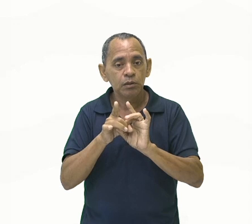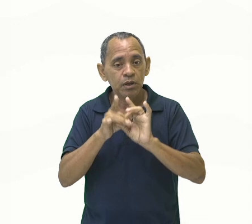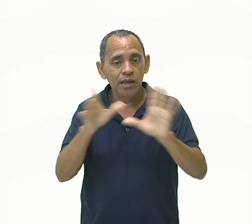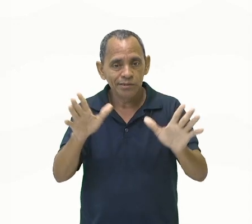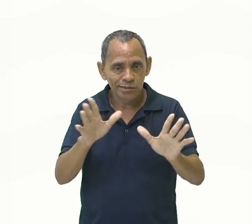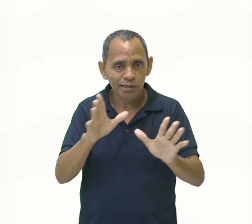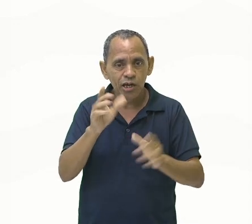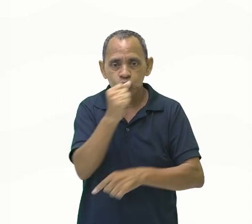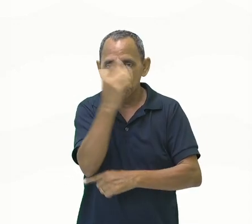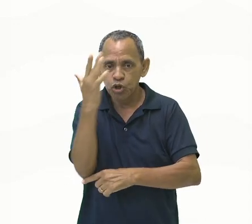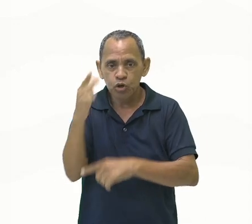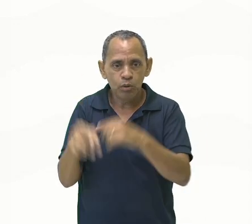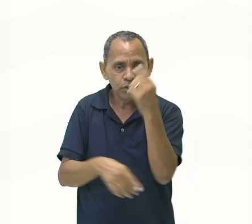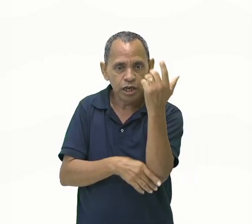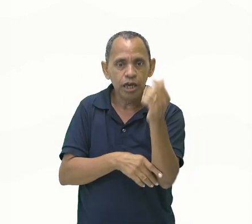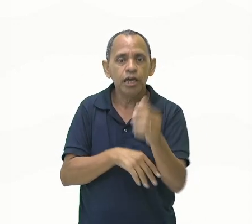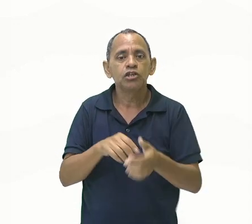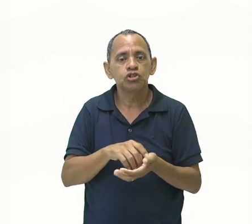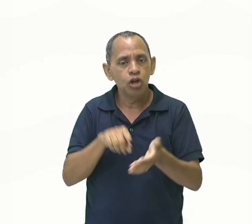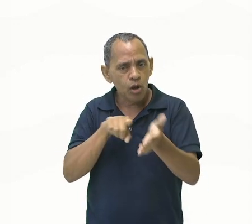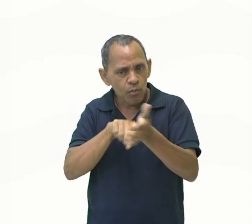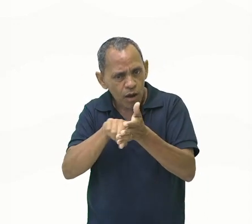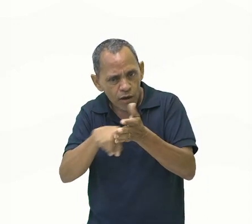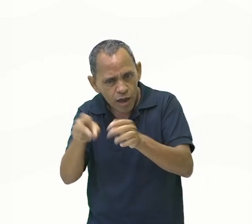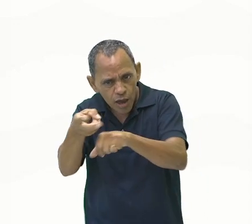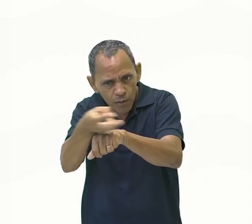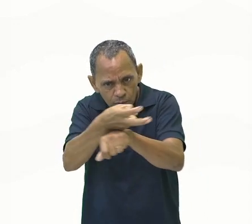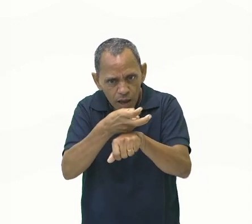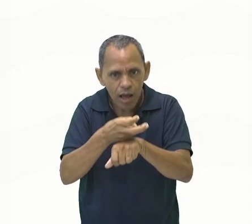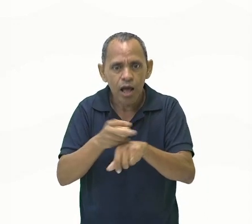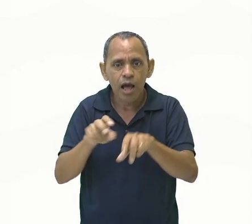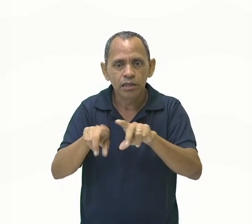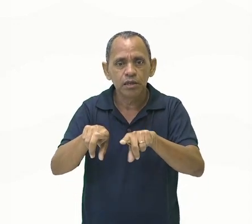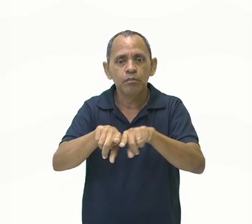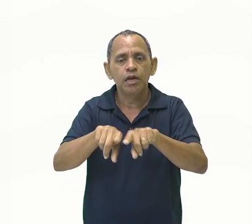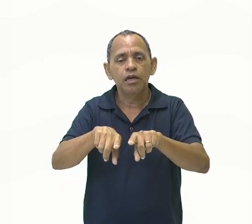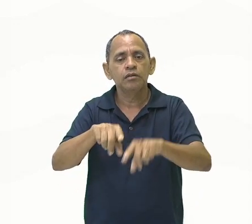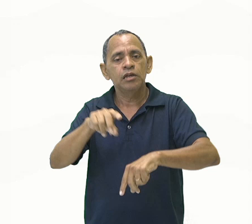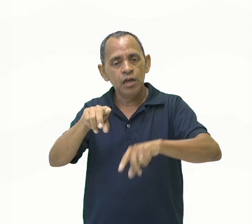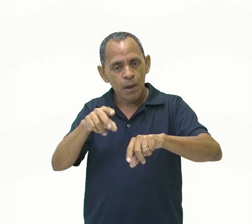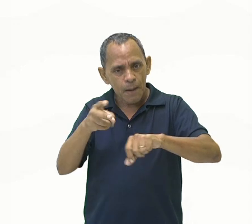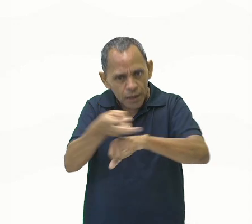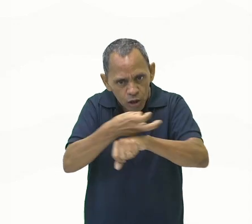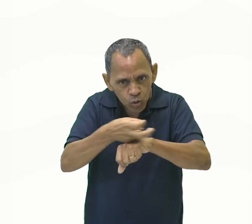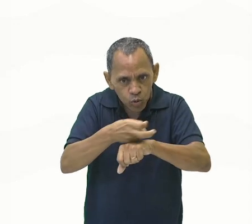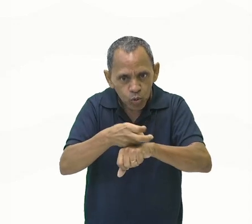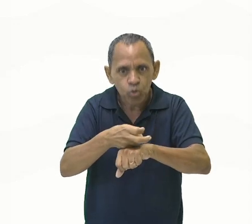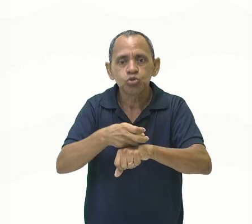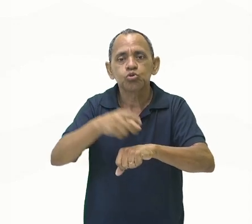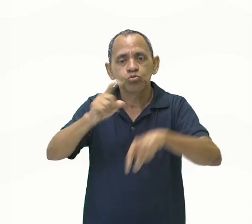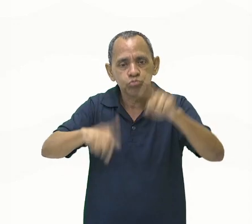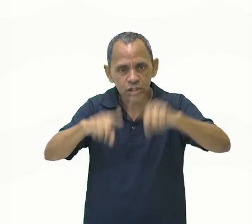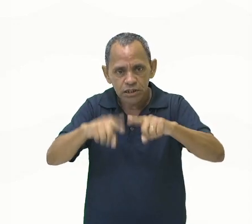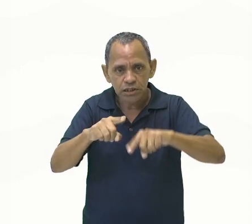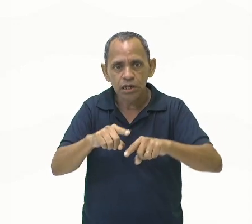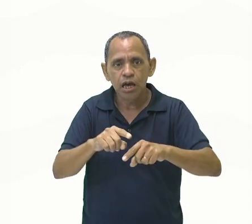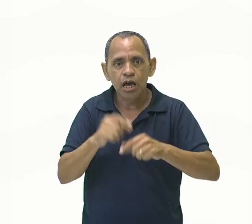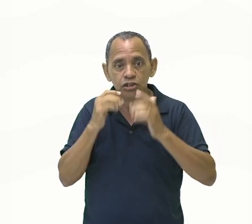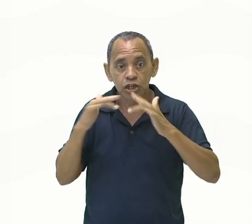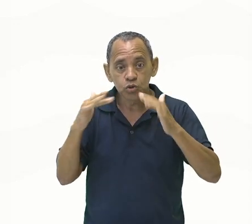da qualidade ambiental, à autorização do uso dos recursos naturais e a fiscalização também,